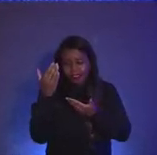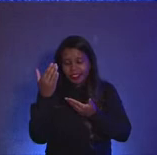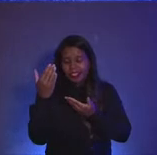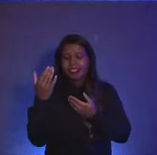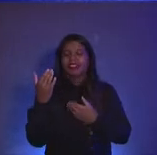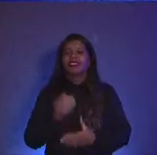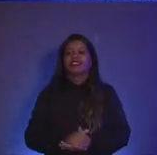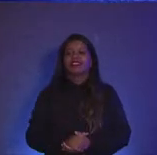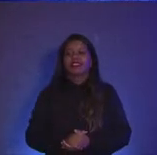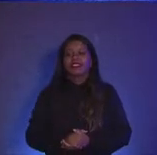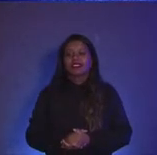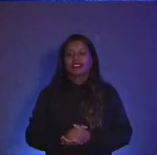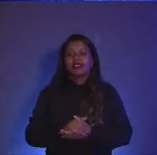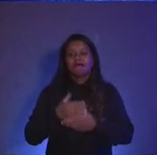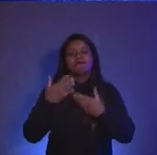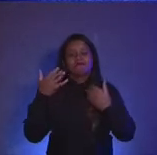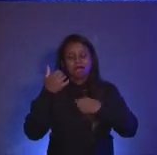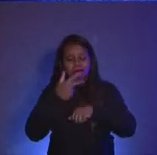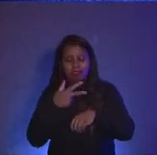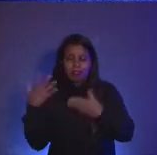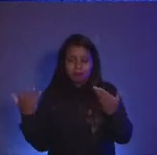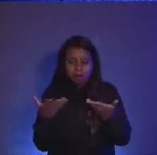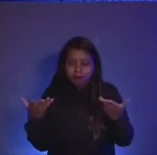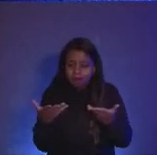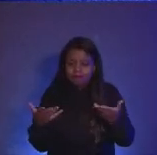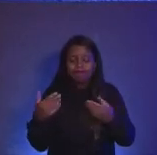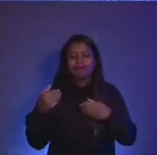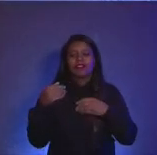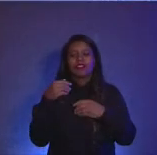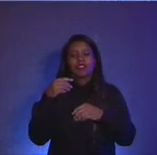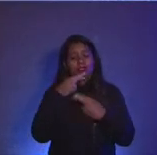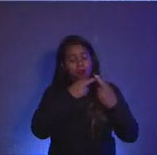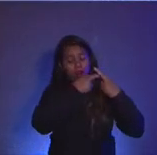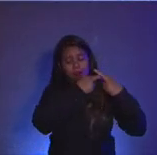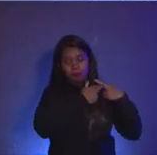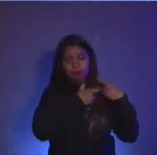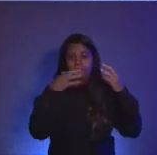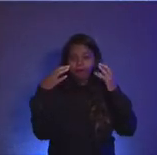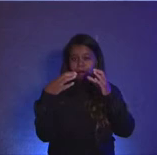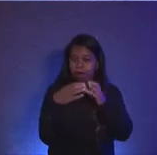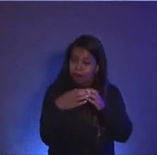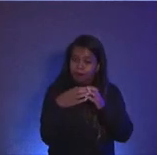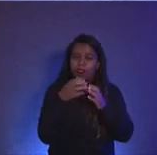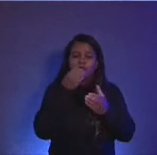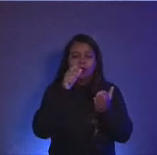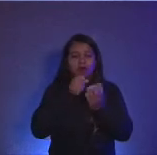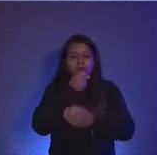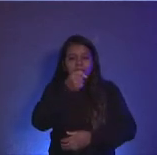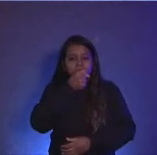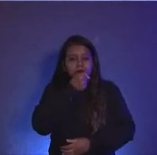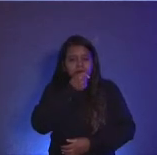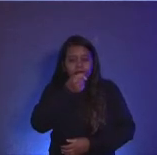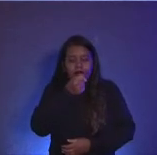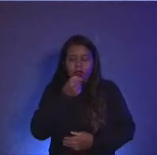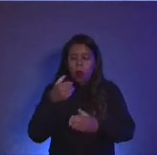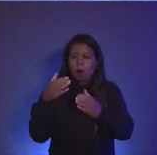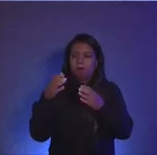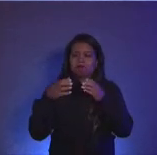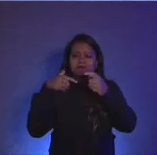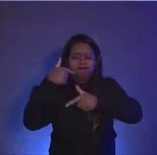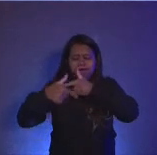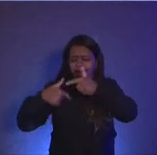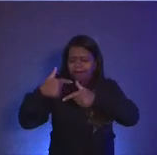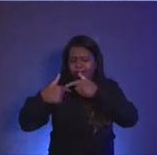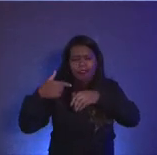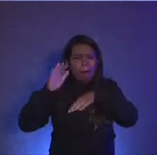Obrigado pela indicação, estou aqui representando a equipe do Aos Fatos. O trabalho foi construído a várias mãos. E